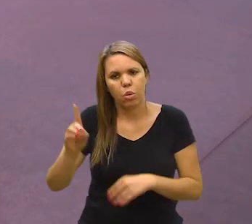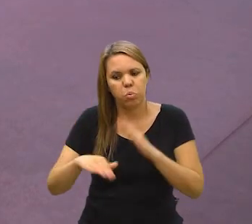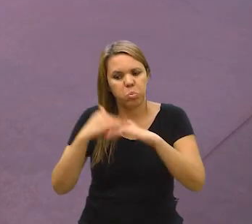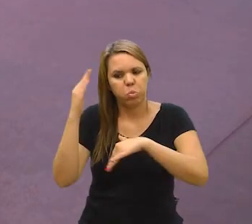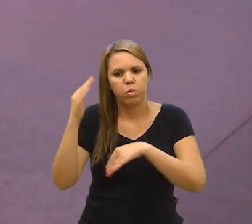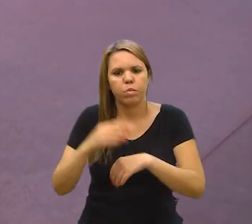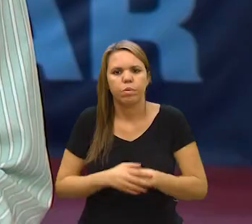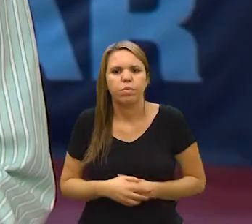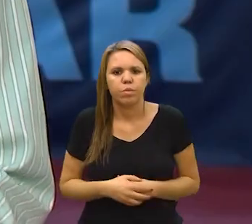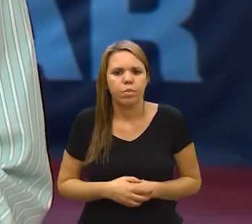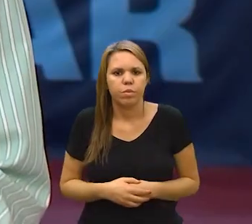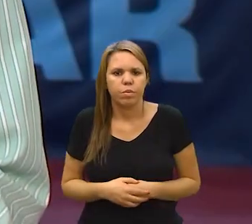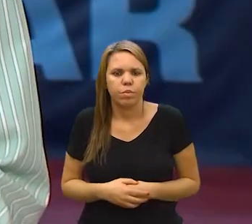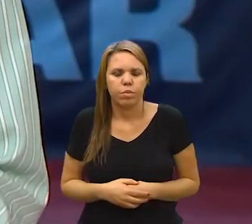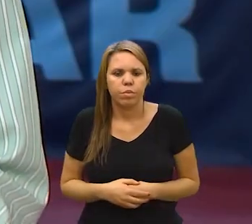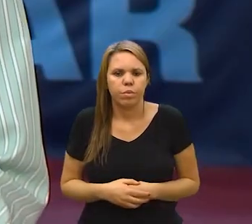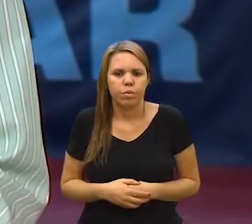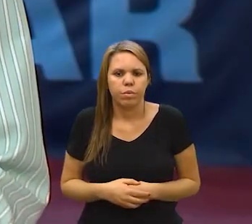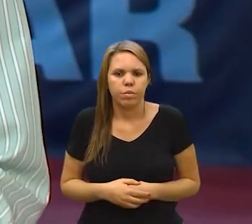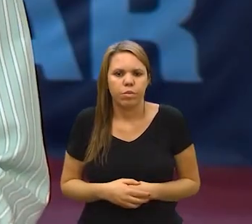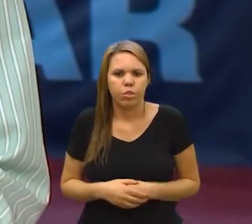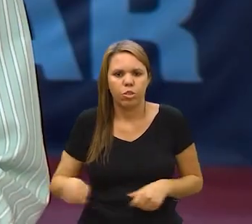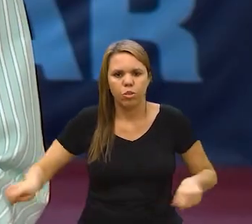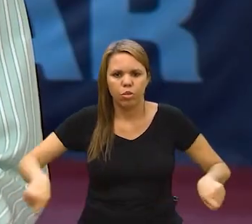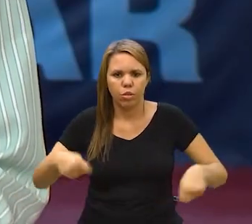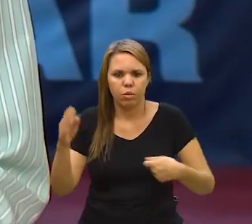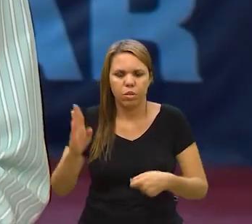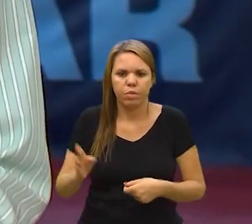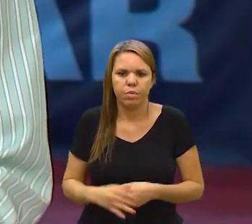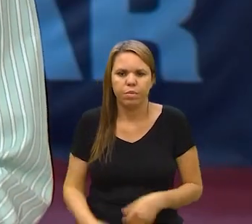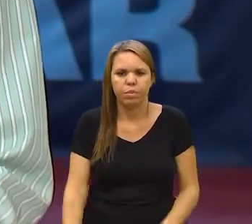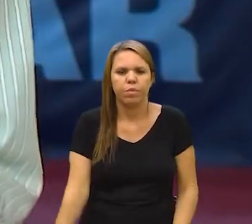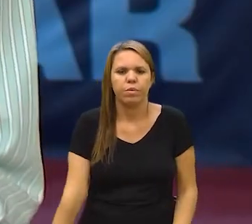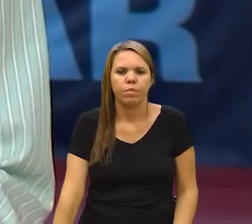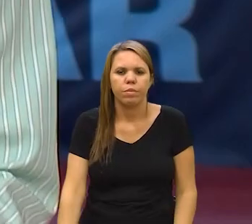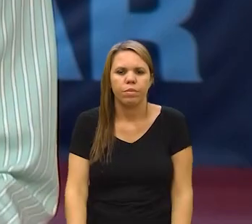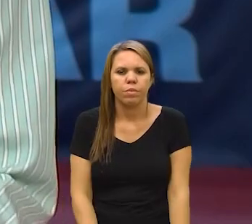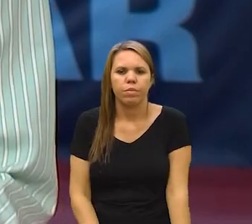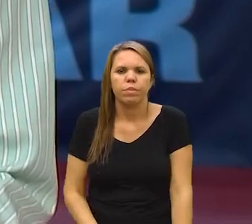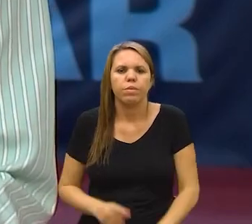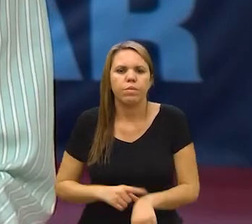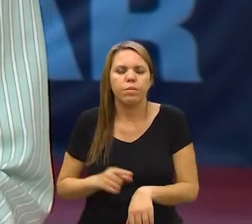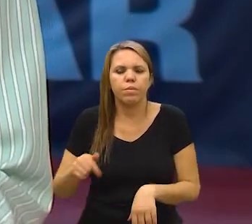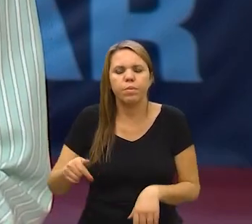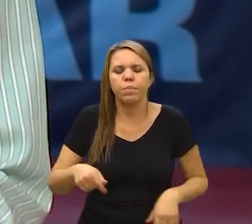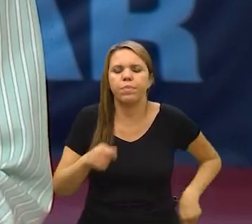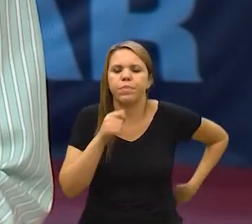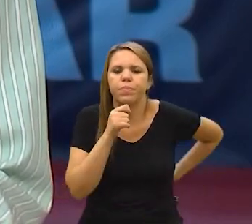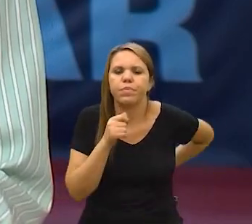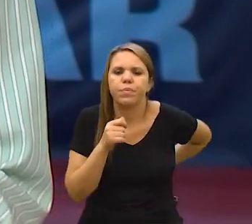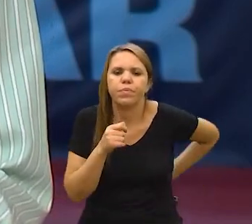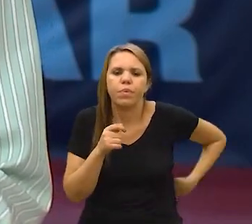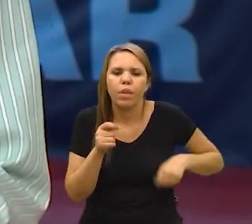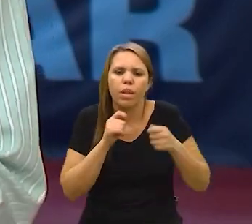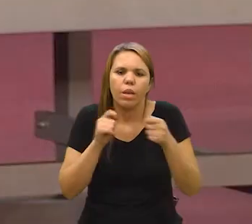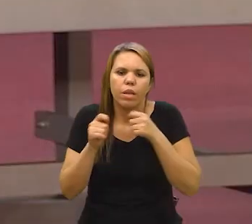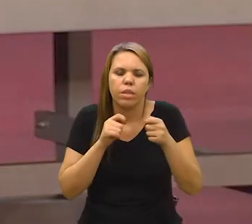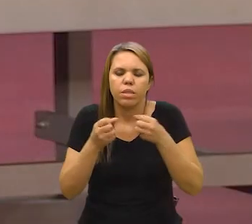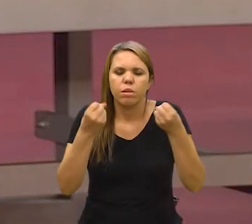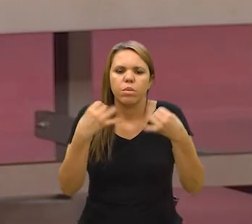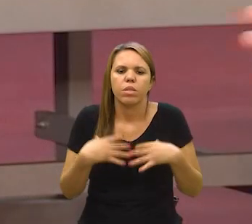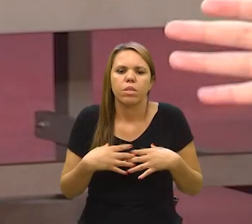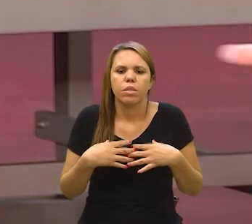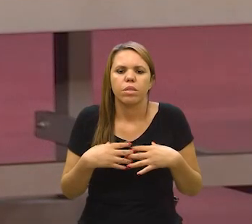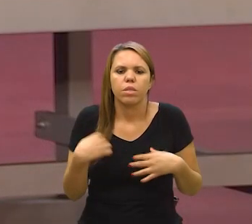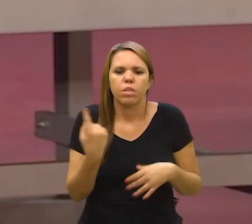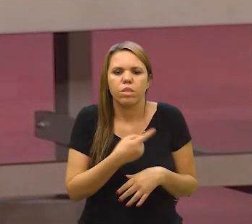evolução, então, do tênis de mesa brasileiro. Em algum momento aqui da entrevista você citou sobre classe, que